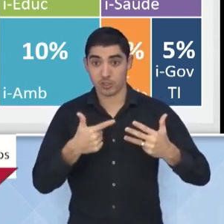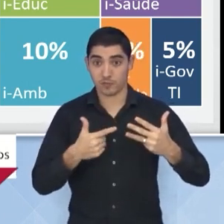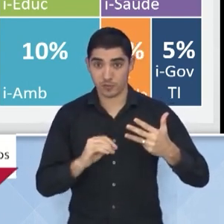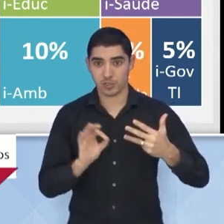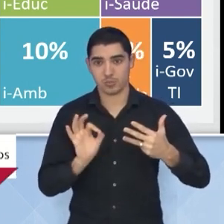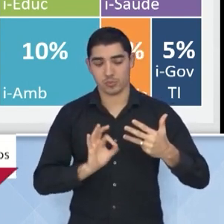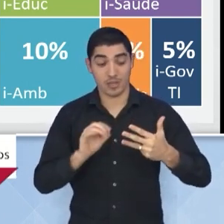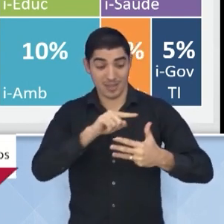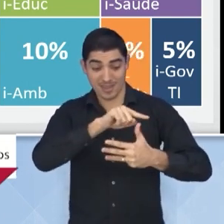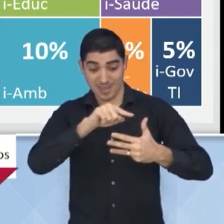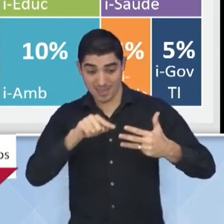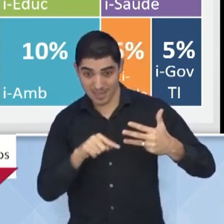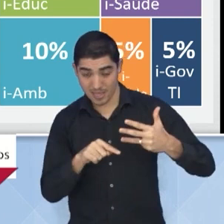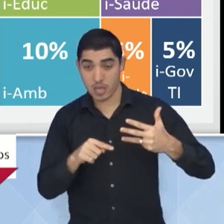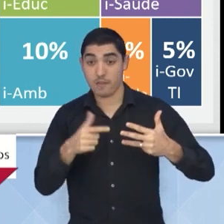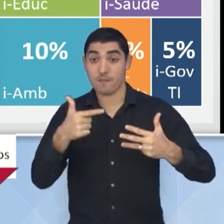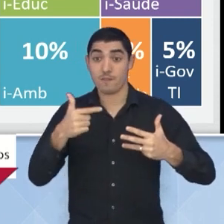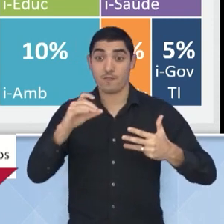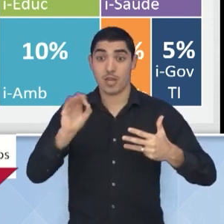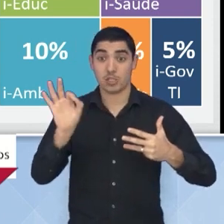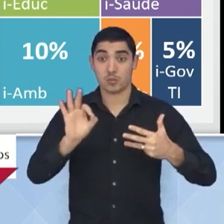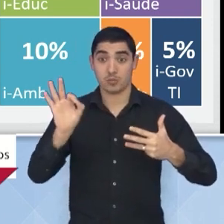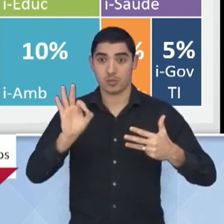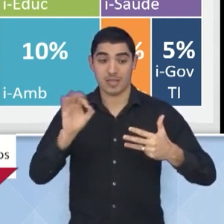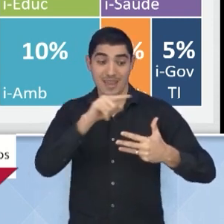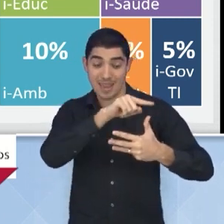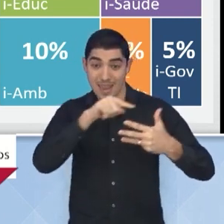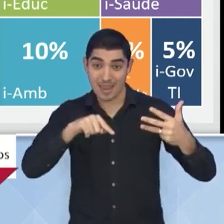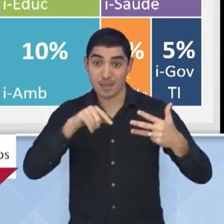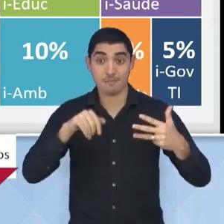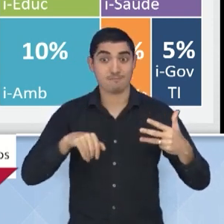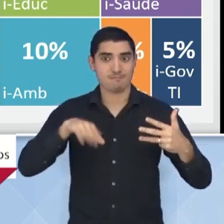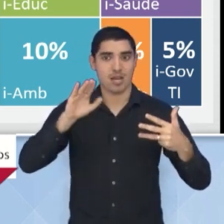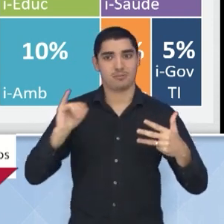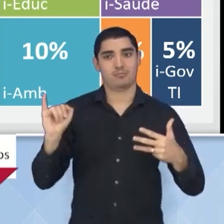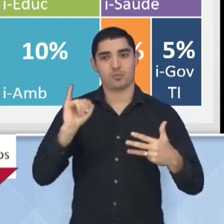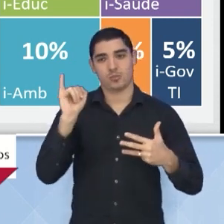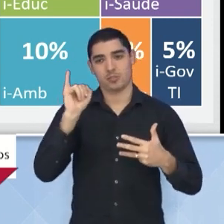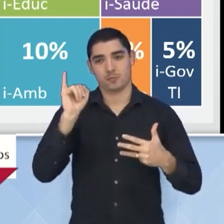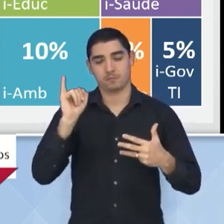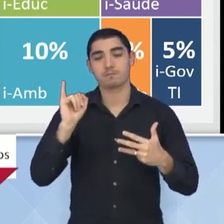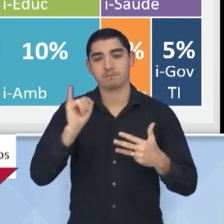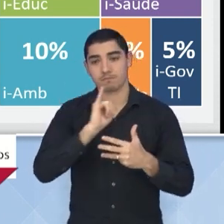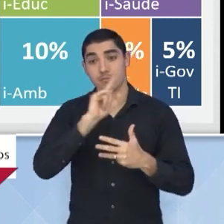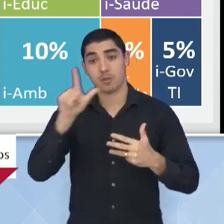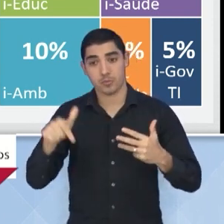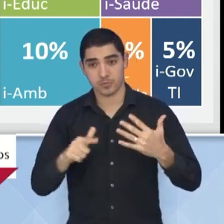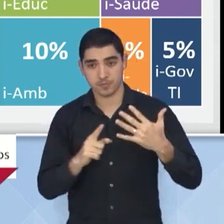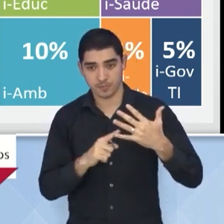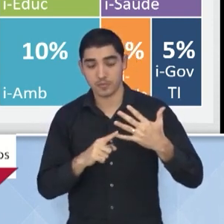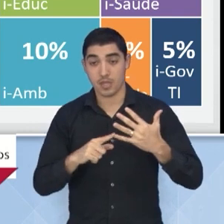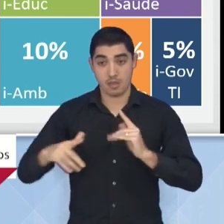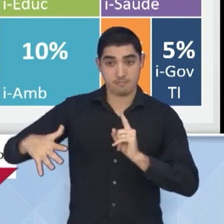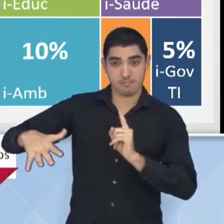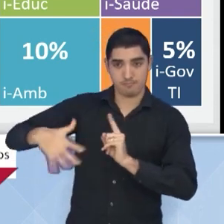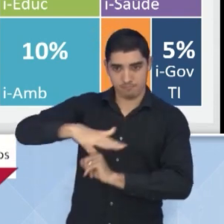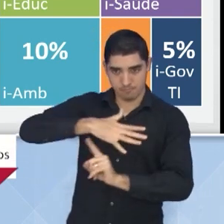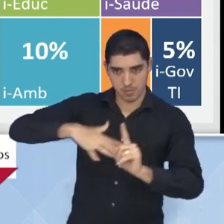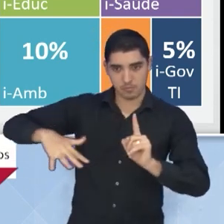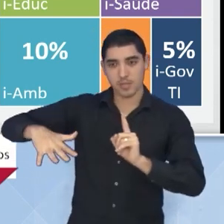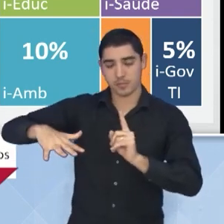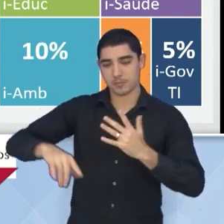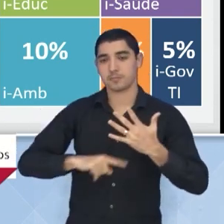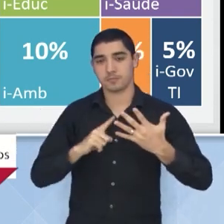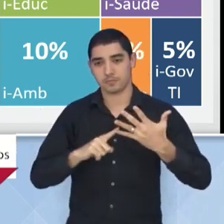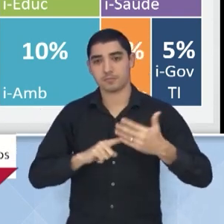quatro dimensões são as que T maior peso no indicador Depois temos meio ambiente